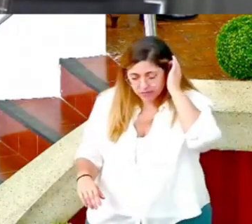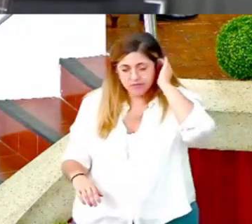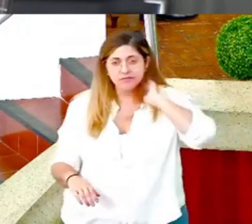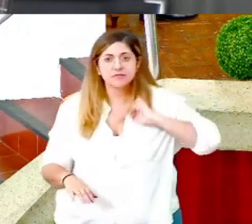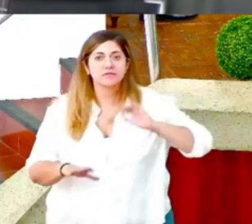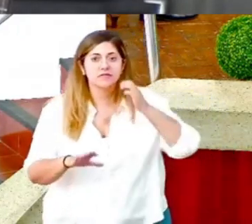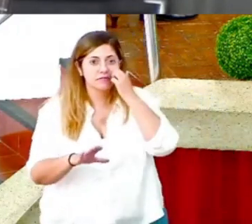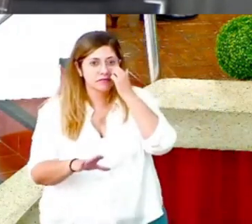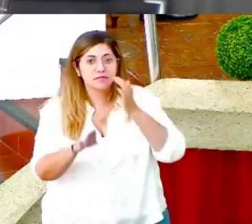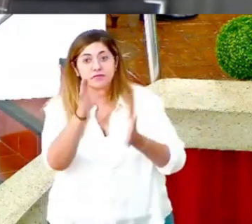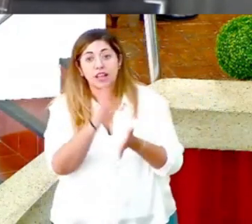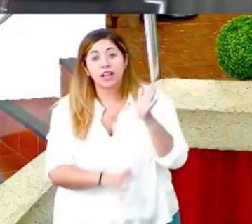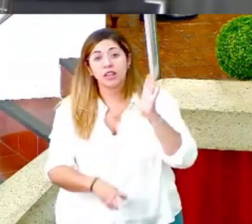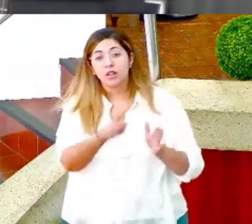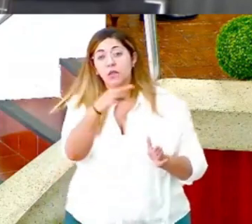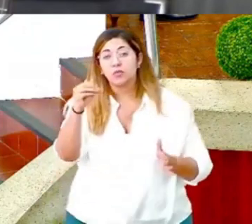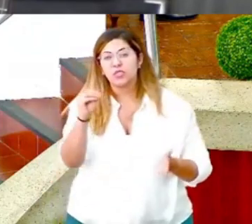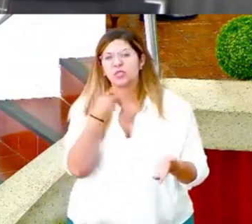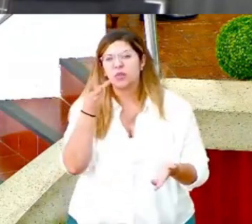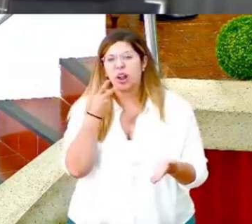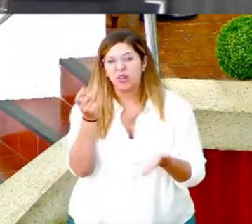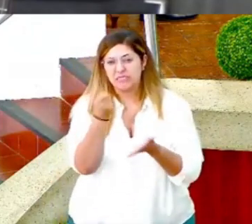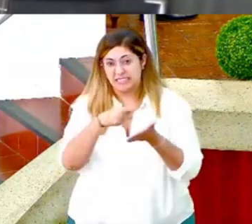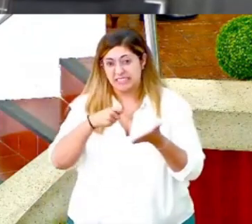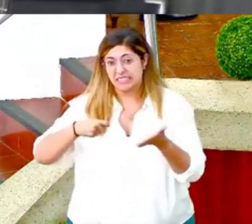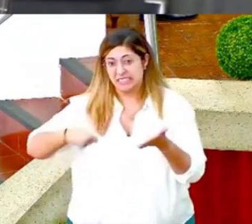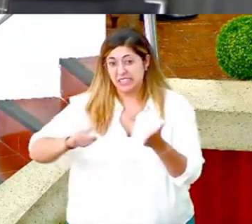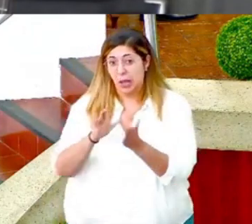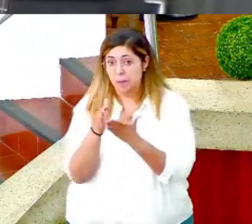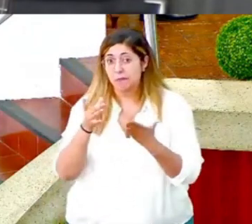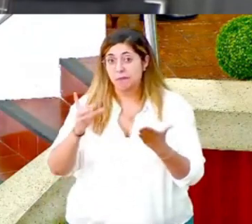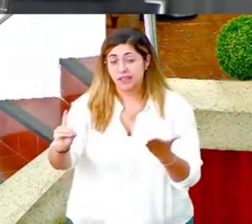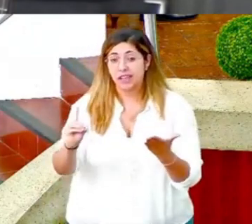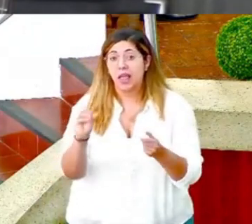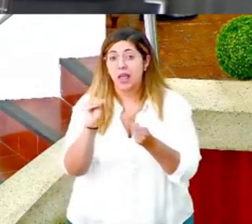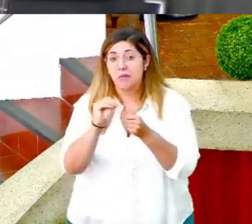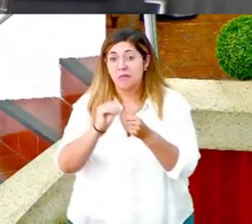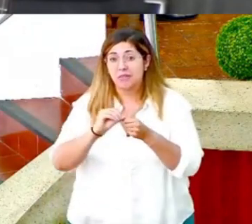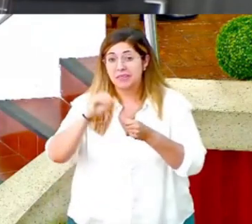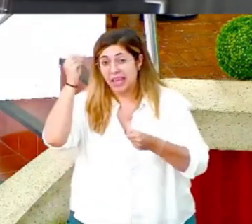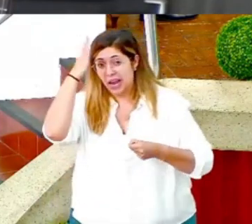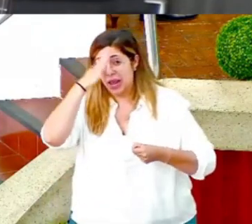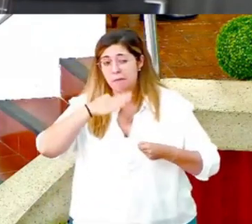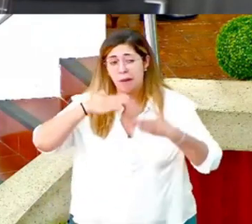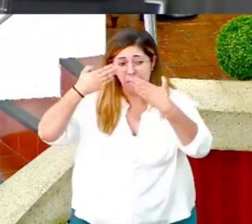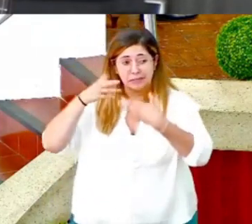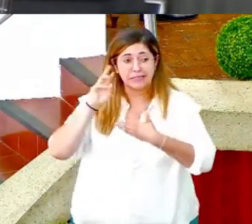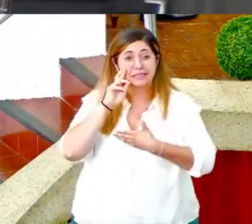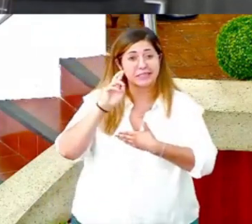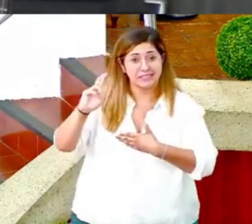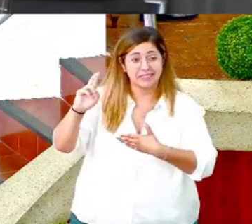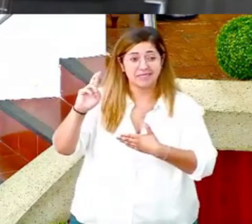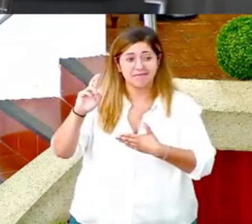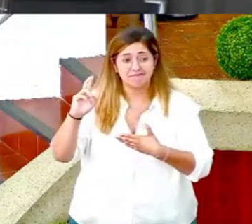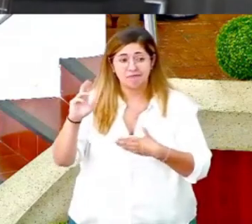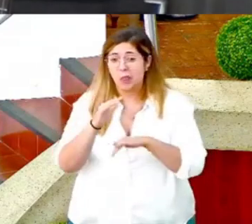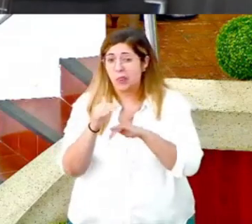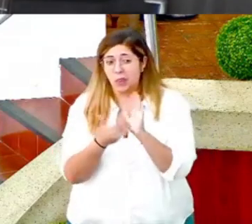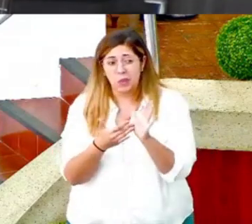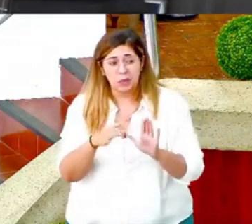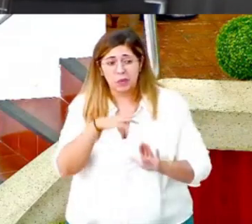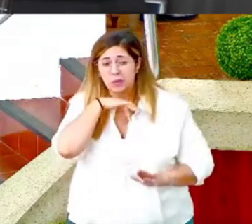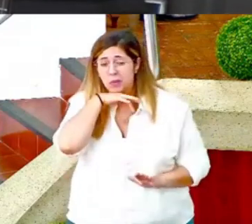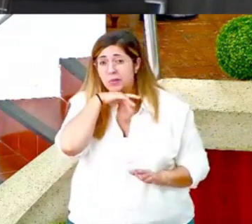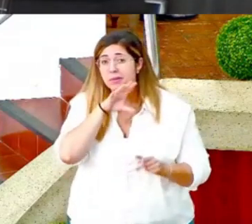20, que Amon fez o que era mal perante o Senhor, como fizera Manassés. Então, qual é